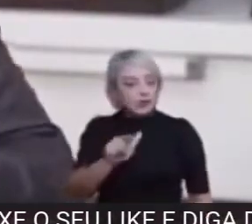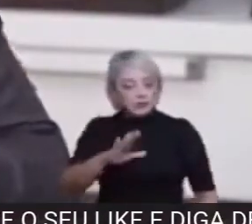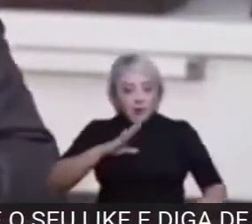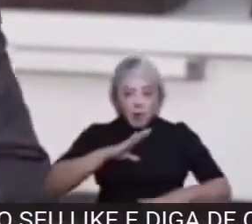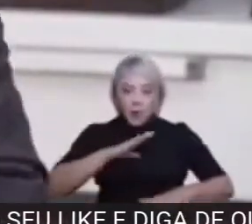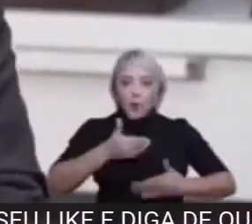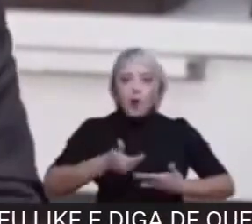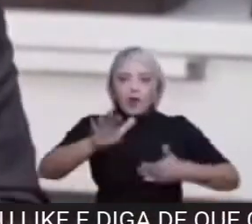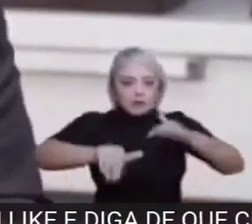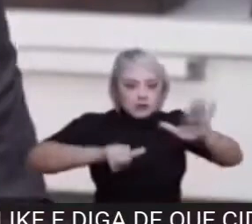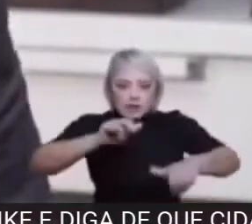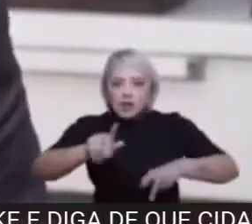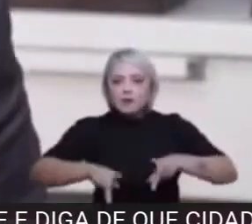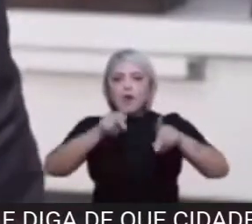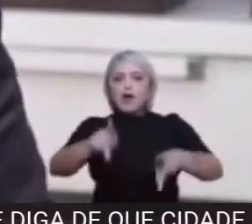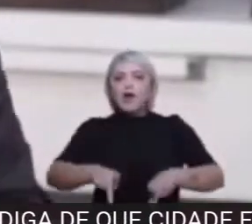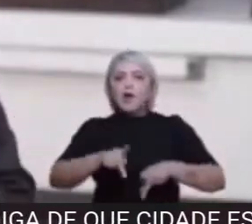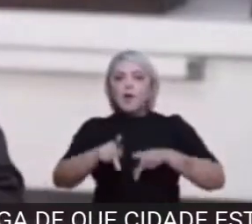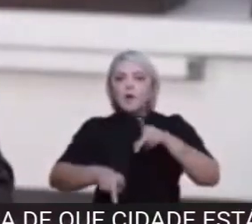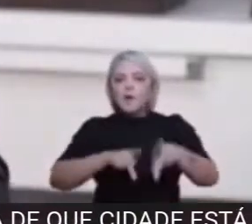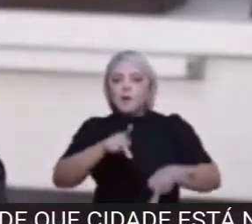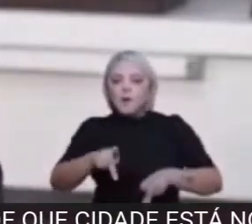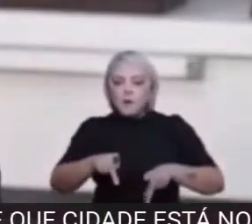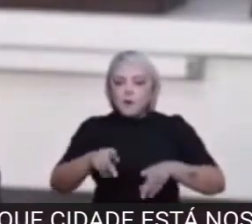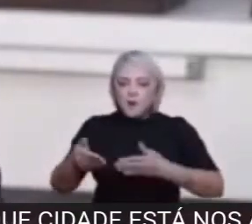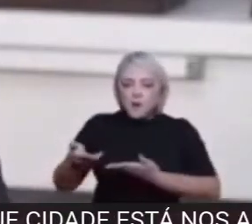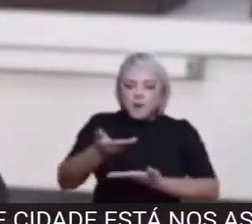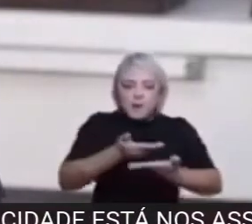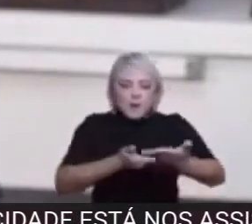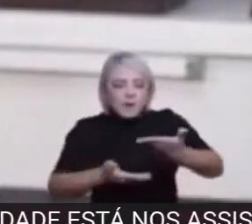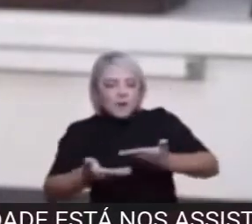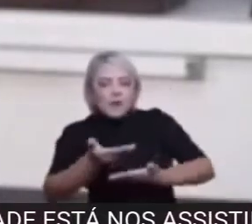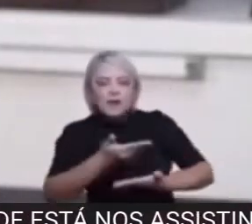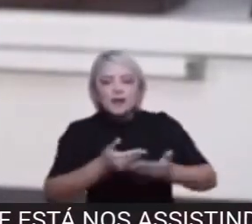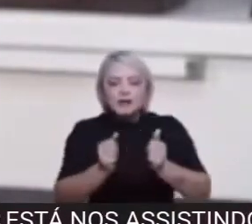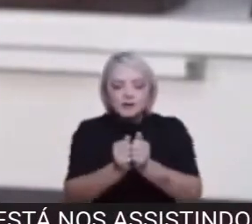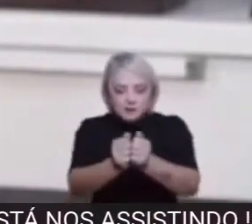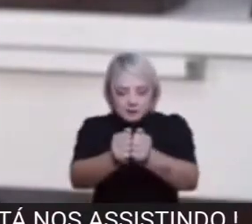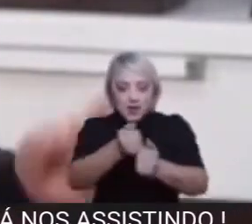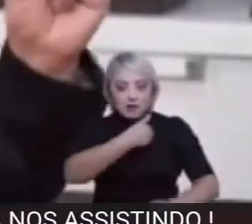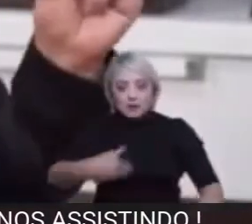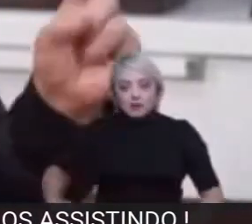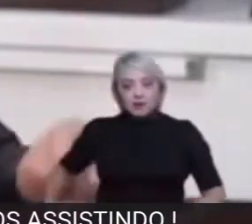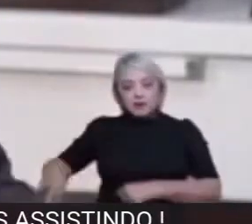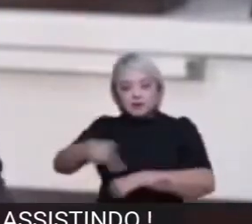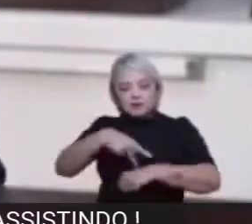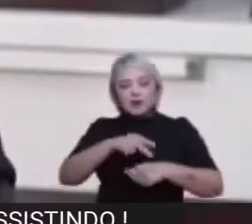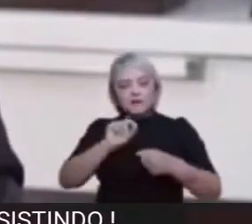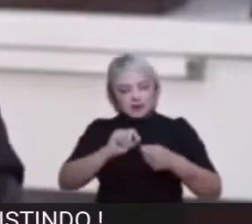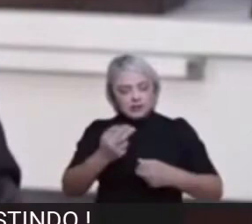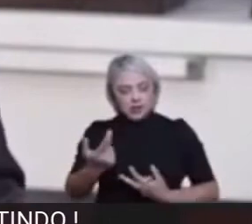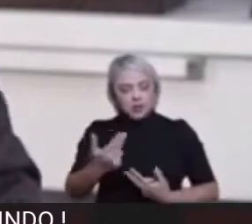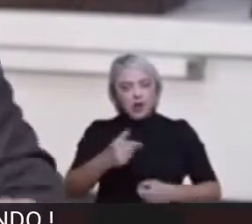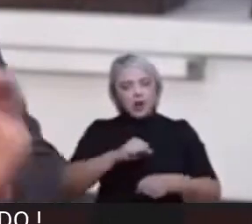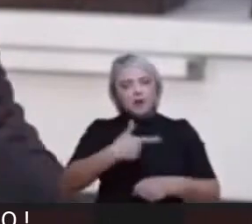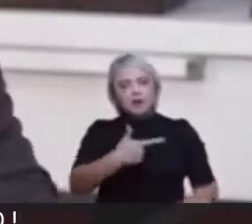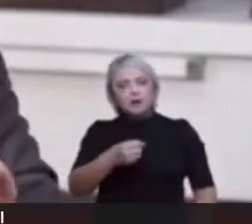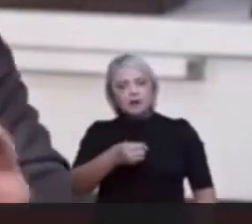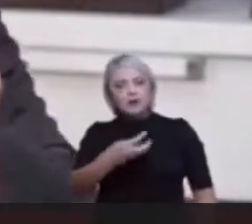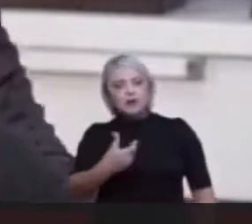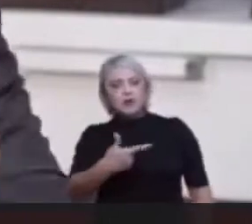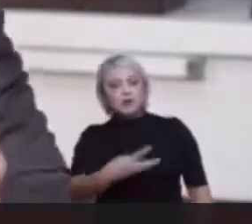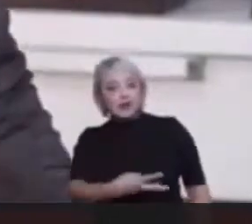para compartilhar com ele a governança desse país. Fazer como eu fiz em 2003 a 2010, eu